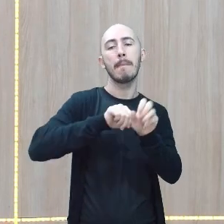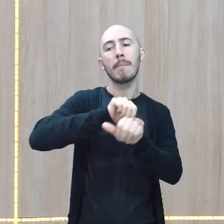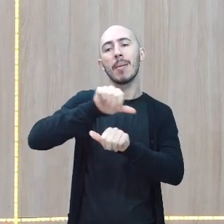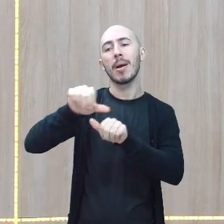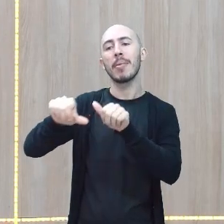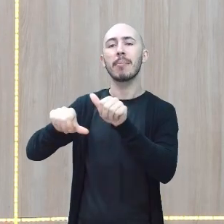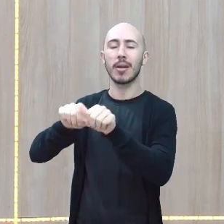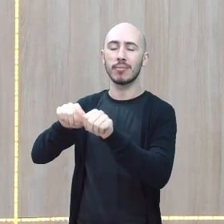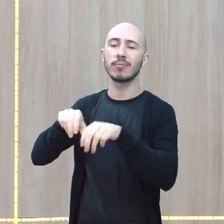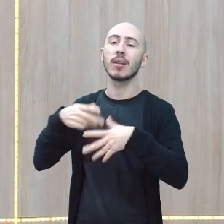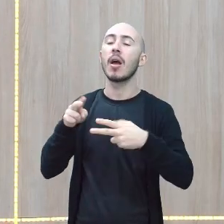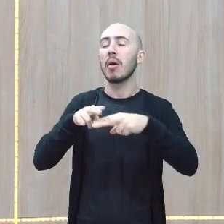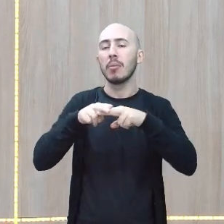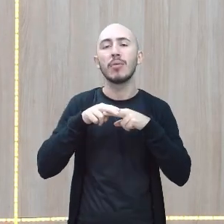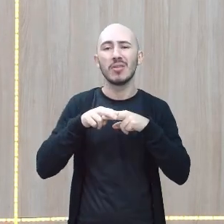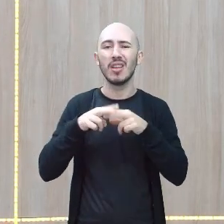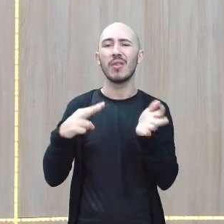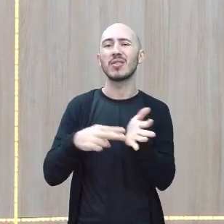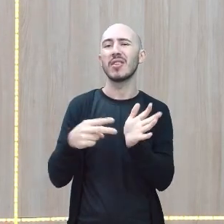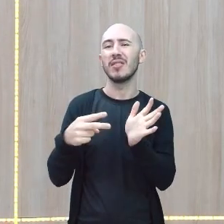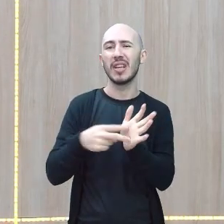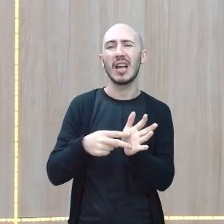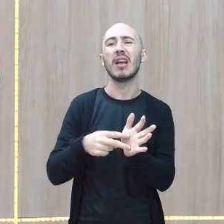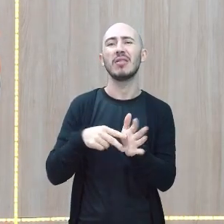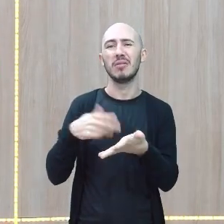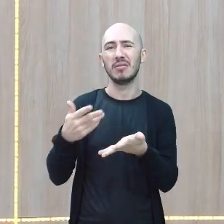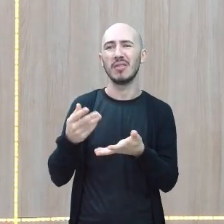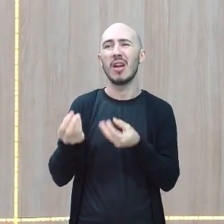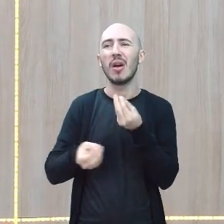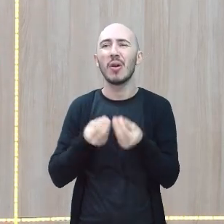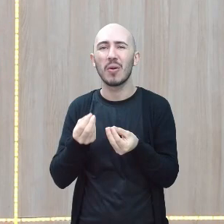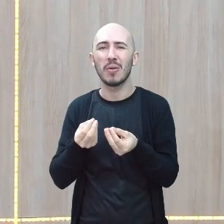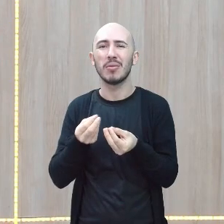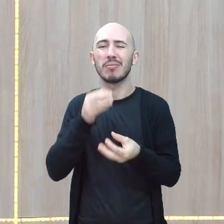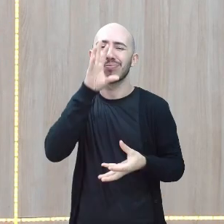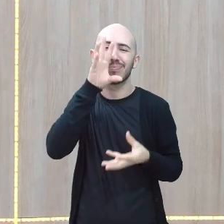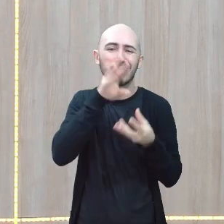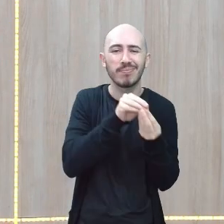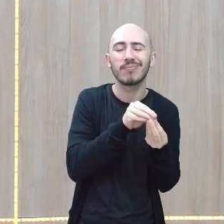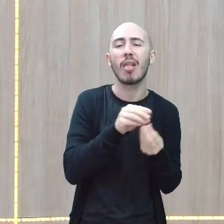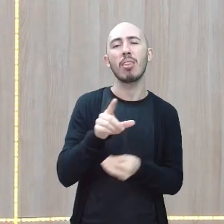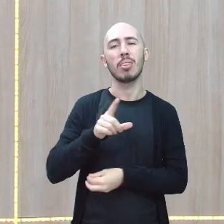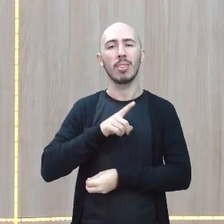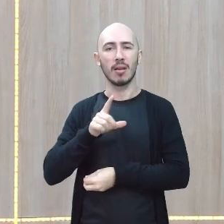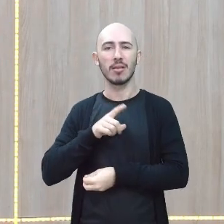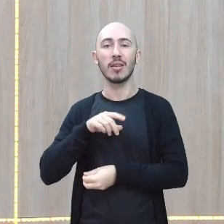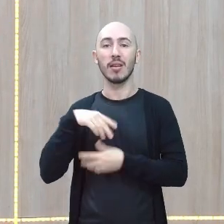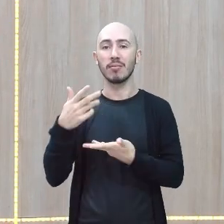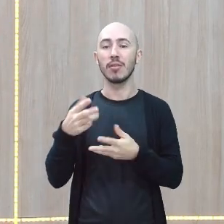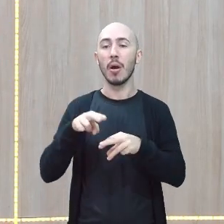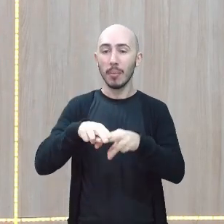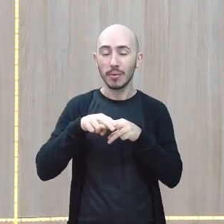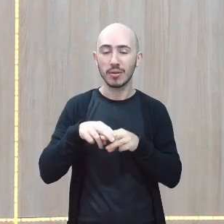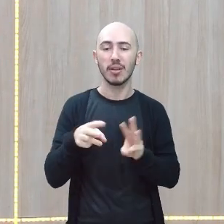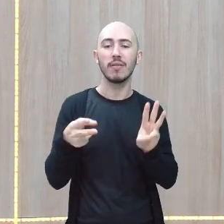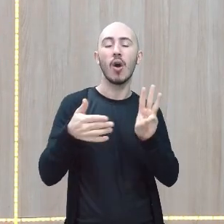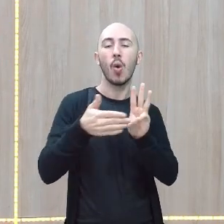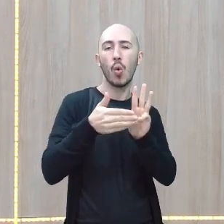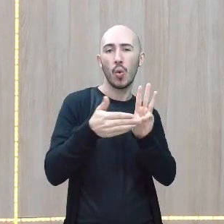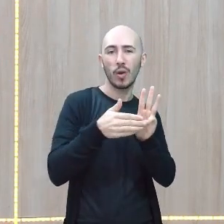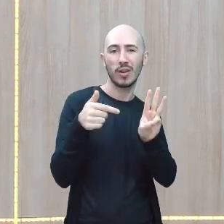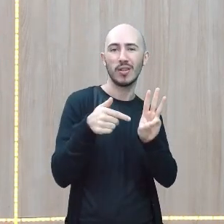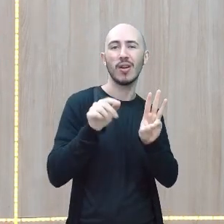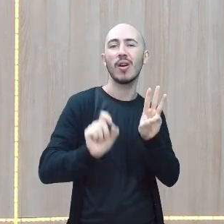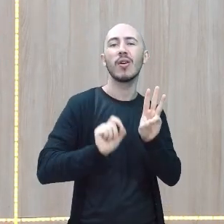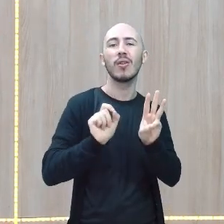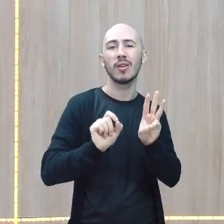um significado assim bem preconceituoso, né? O índio, ele era associado à figura do